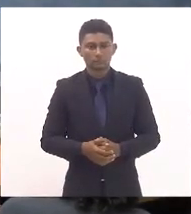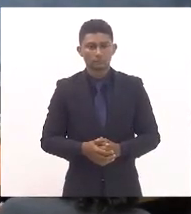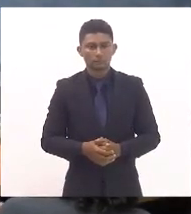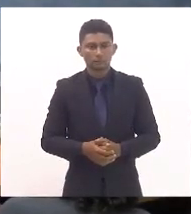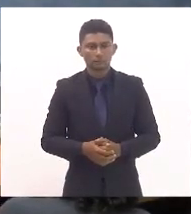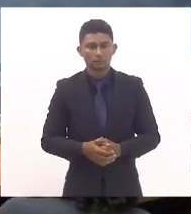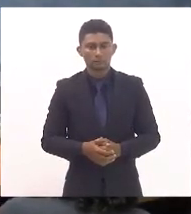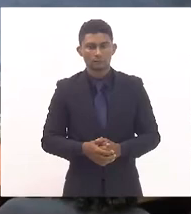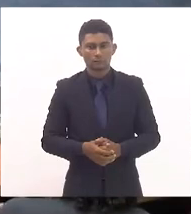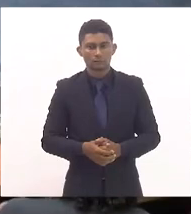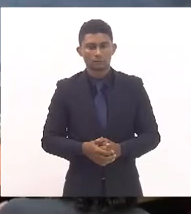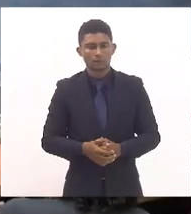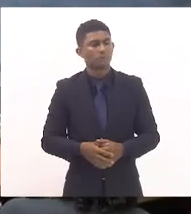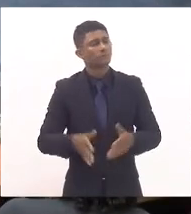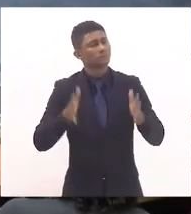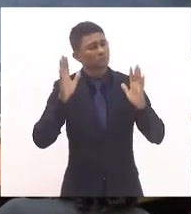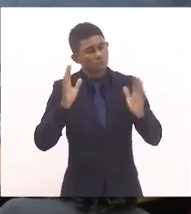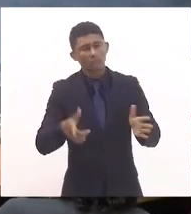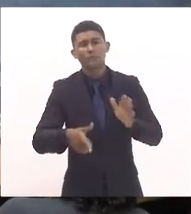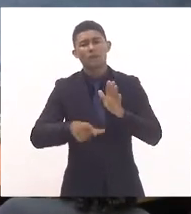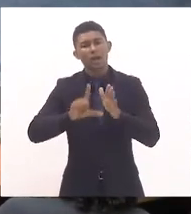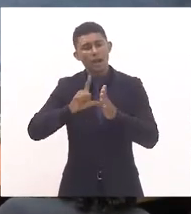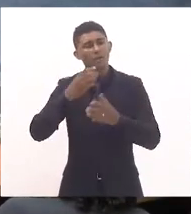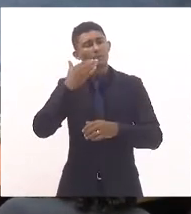Presidente, eu tinha pedido na questão de ordem, lembra?